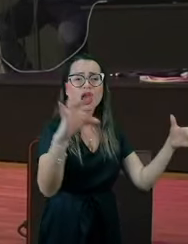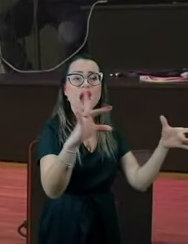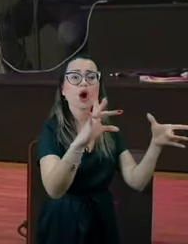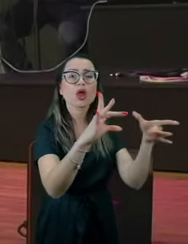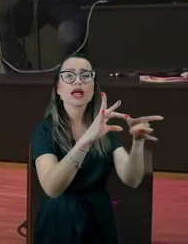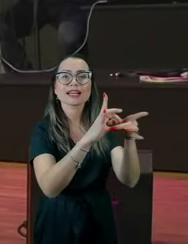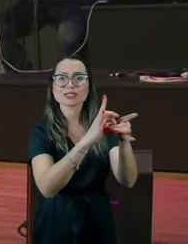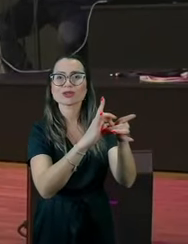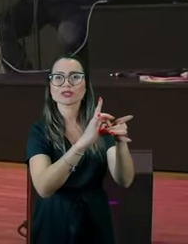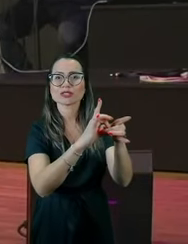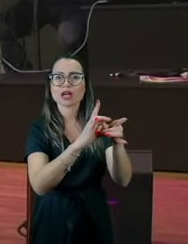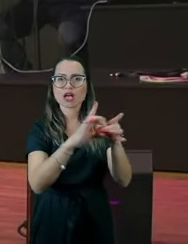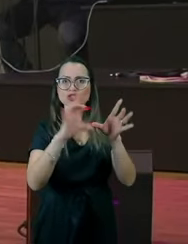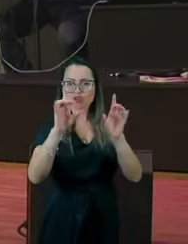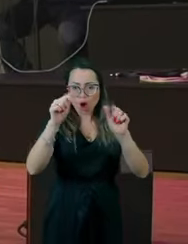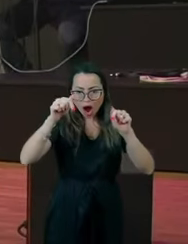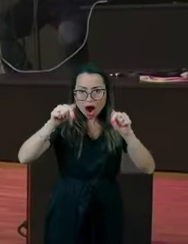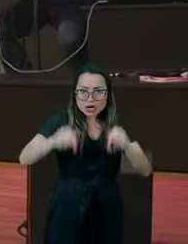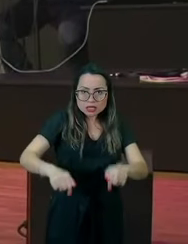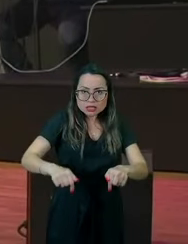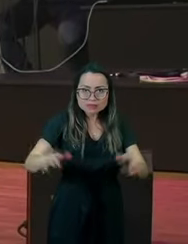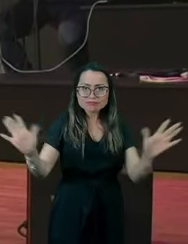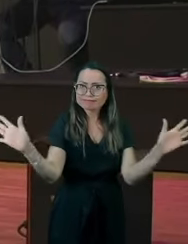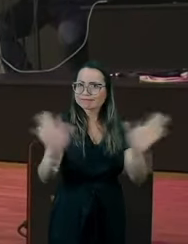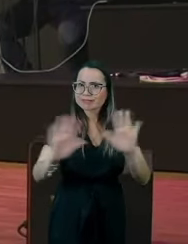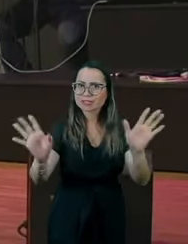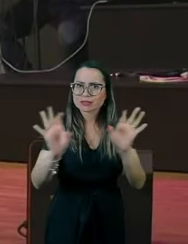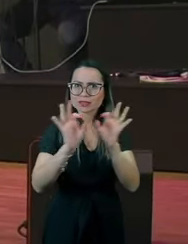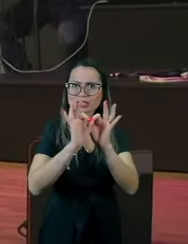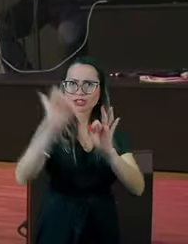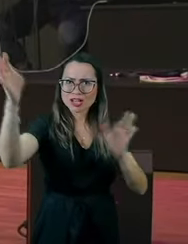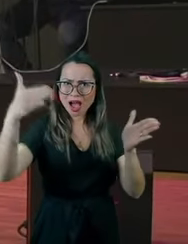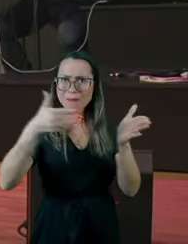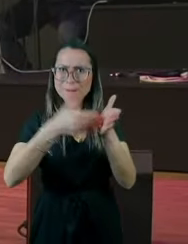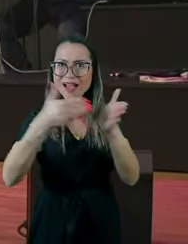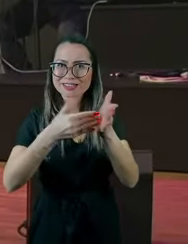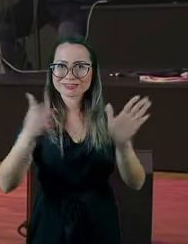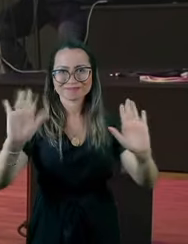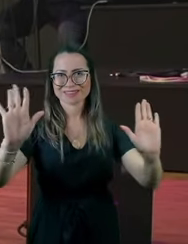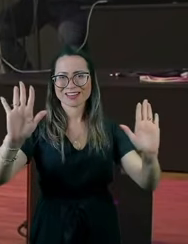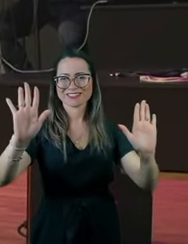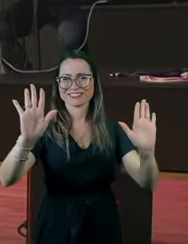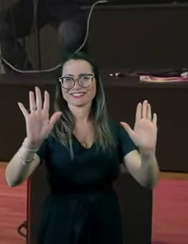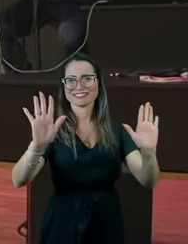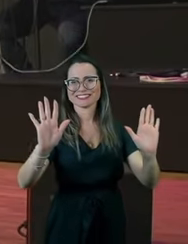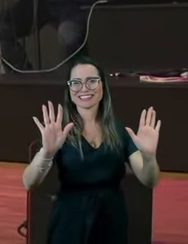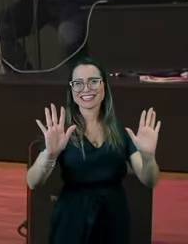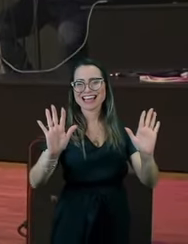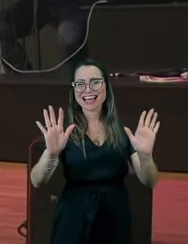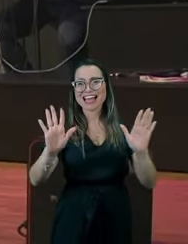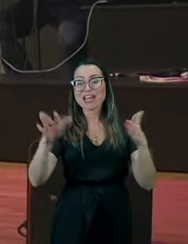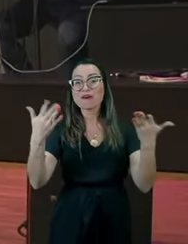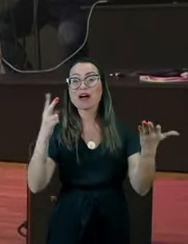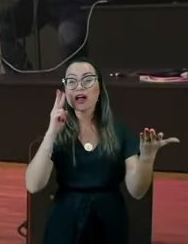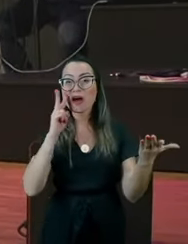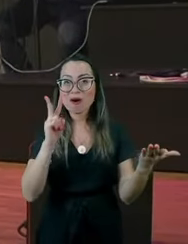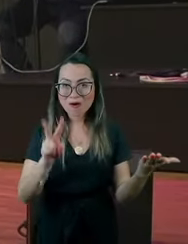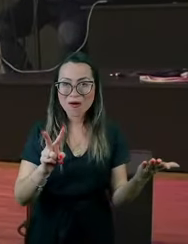as distâncias, elas não são impedidas pelas distâncias. E quando eu olho essa imagem